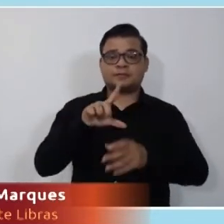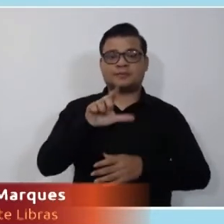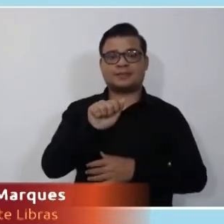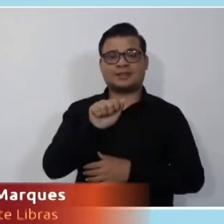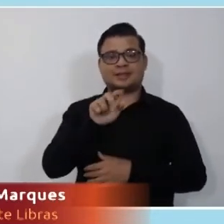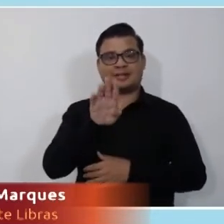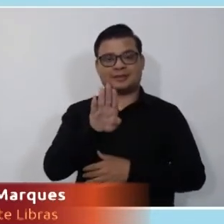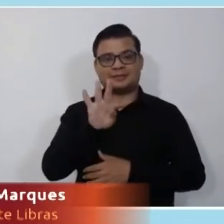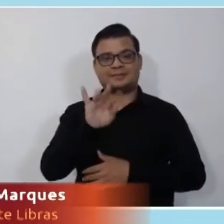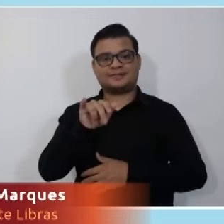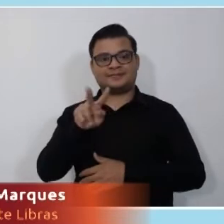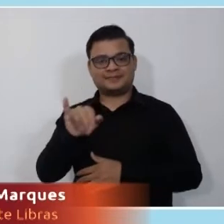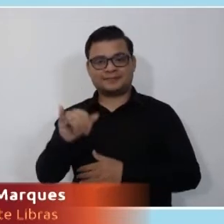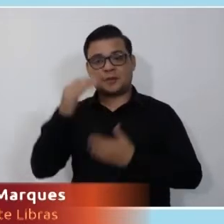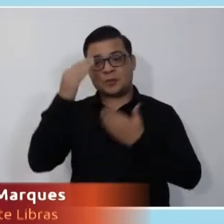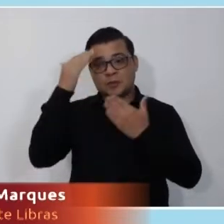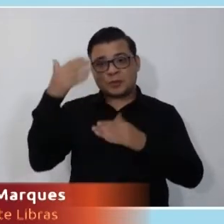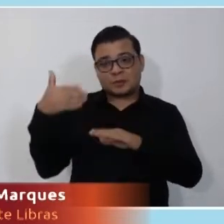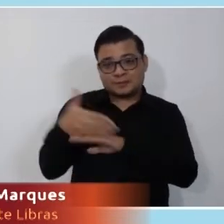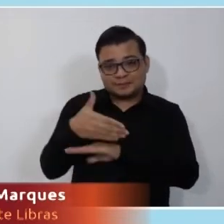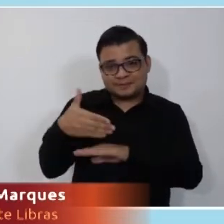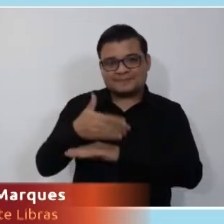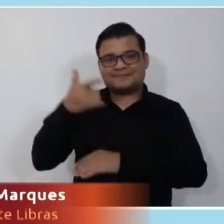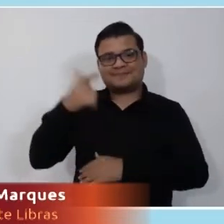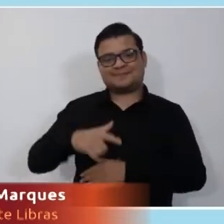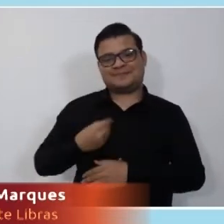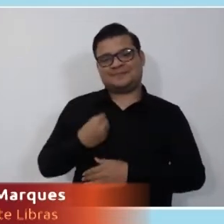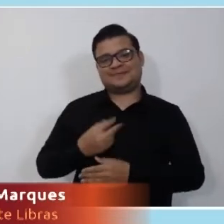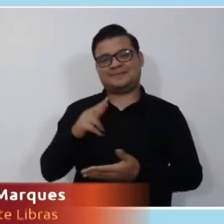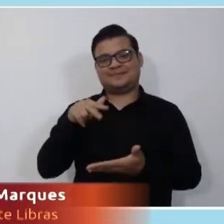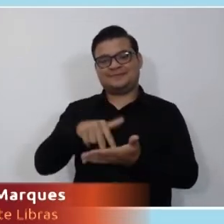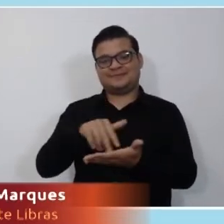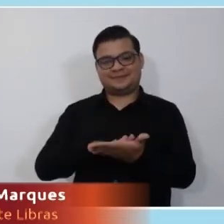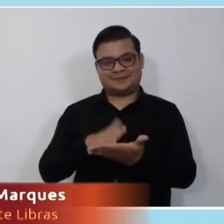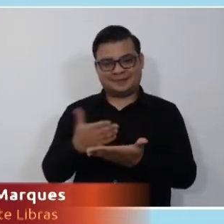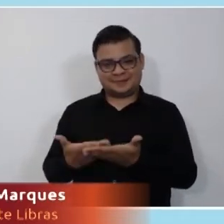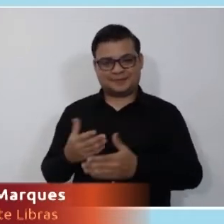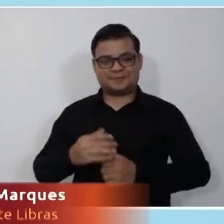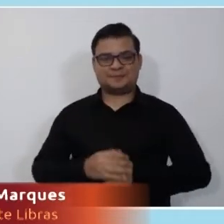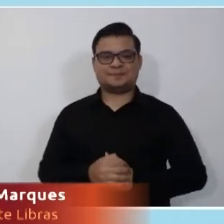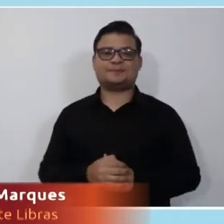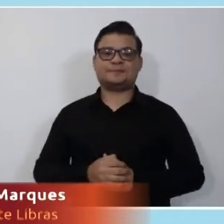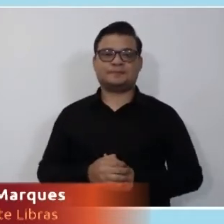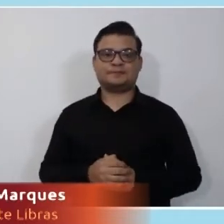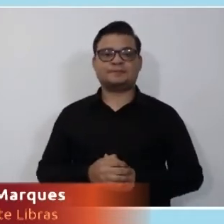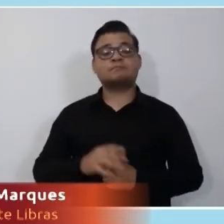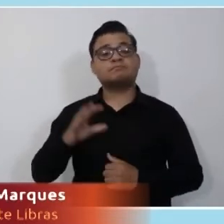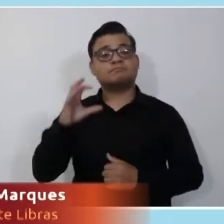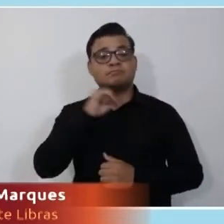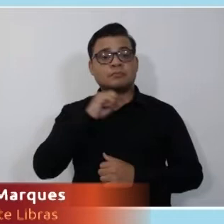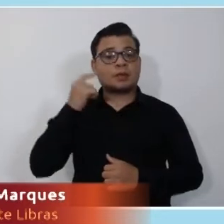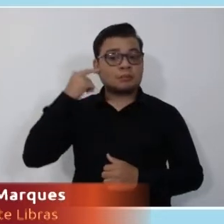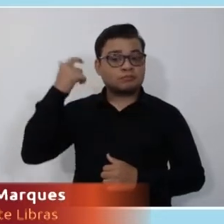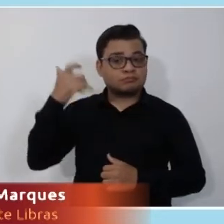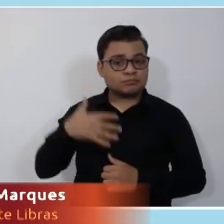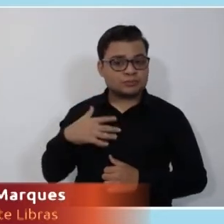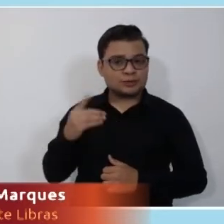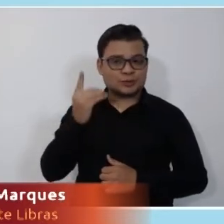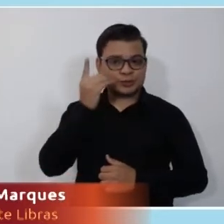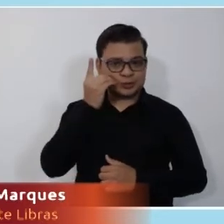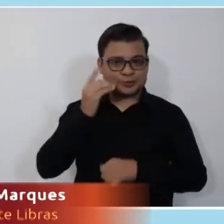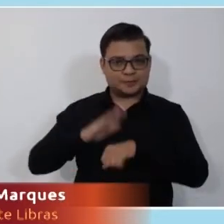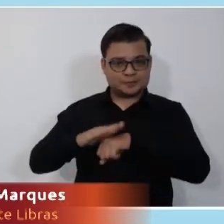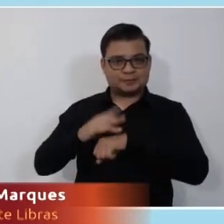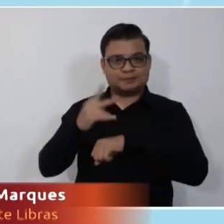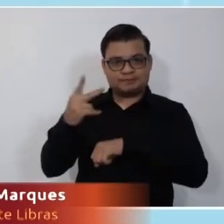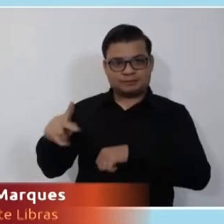sua presença, Diogo, aqui com a gente mais uma vez. Vou fazer a rápida descrição do Diogo, uma descrição que ele mesmo